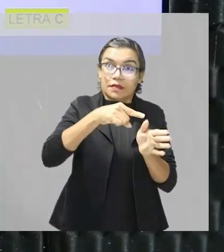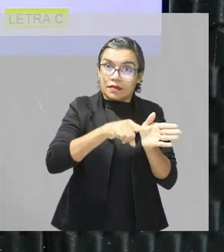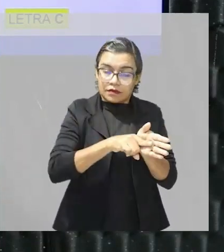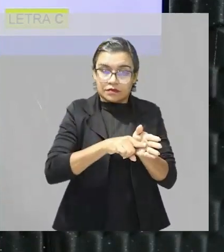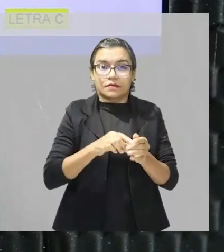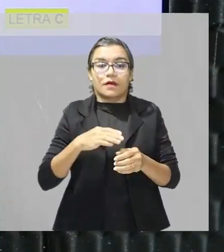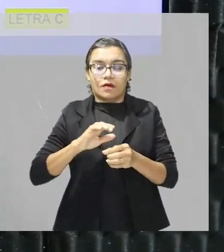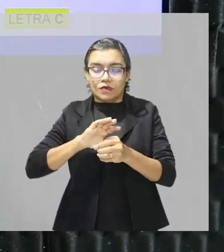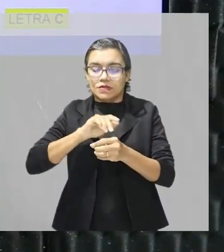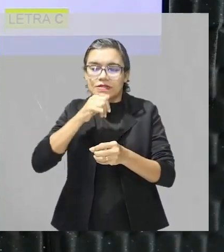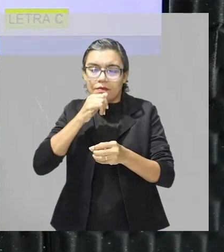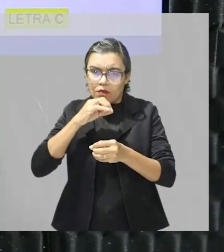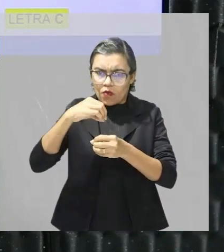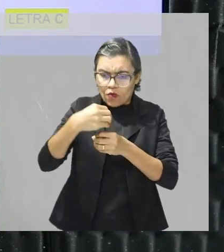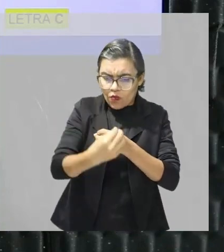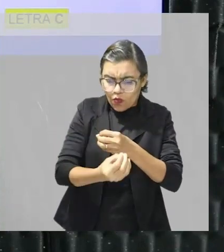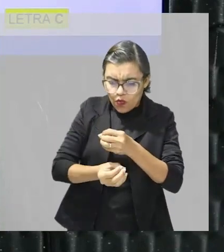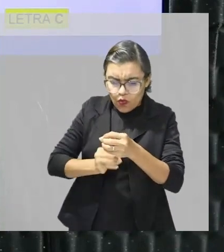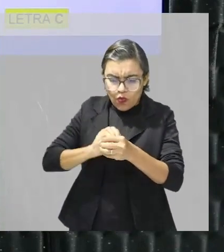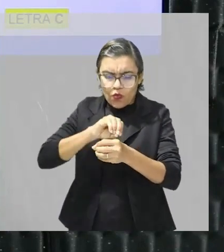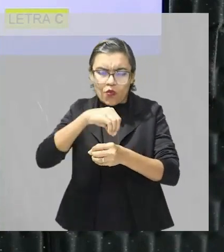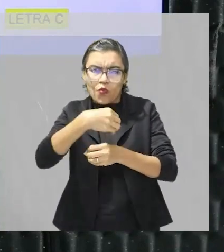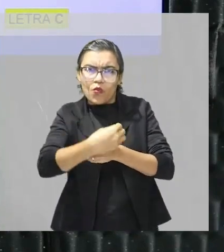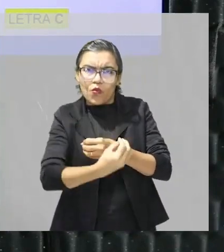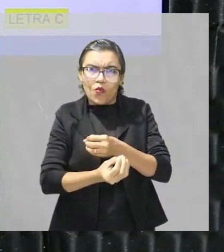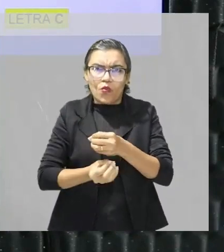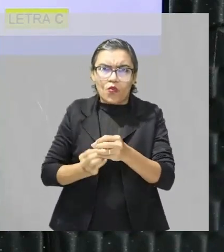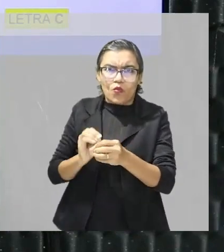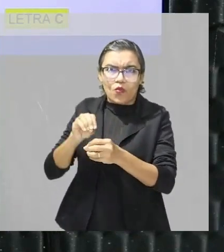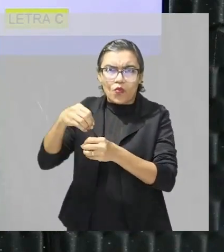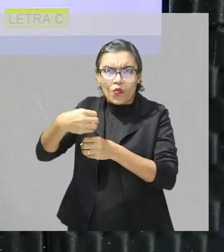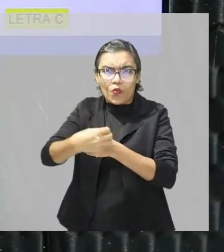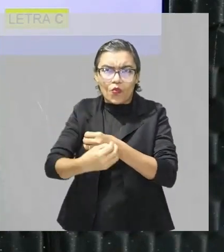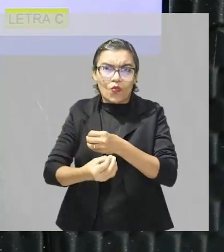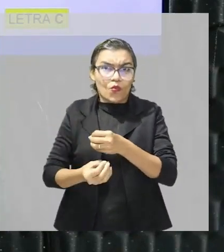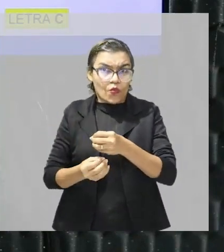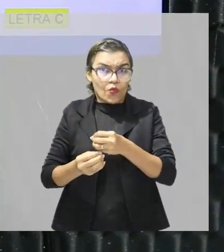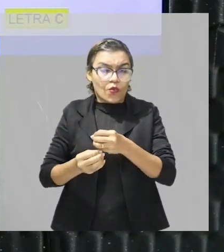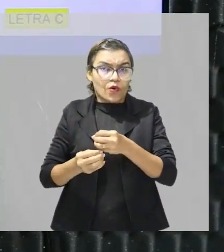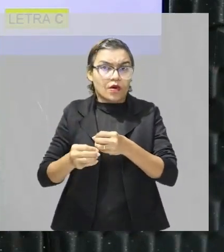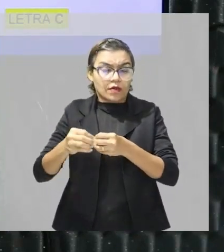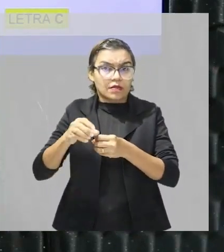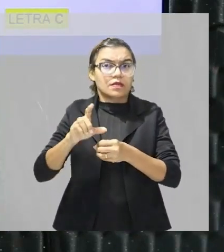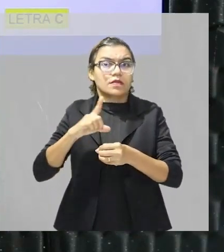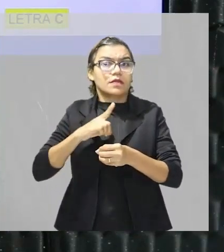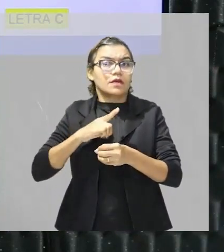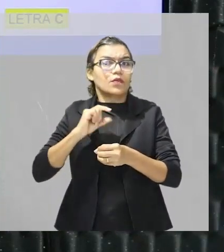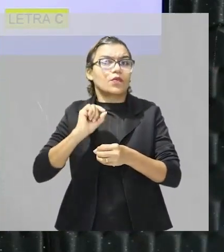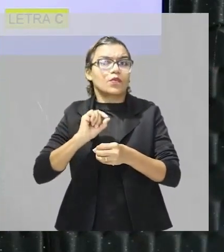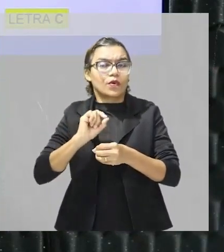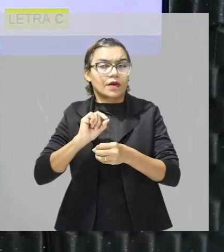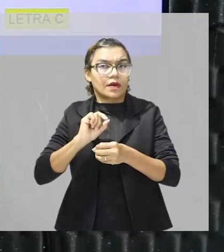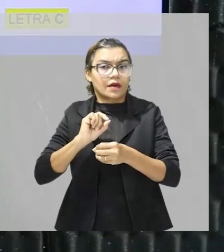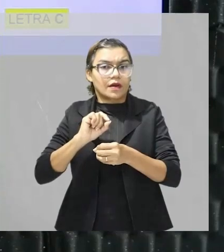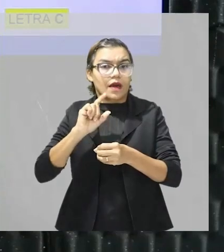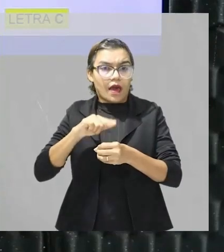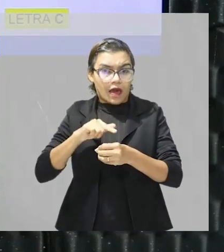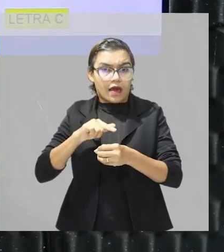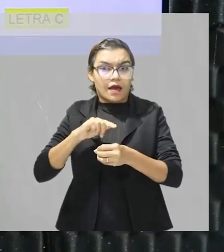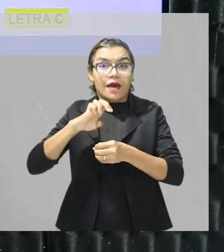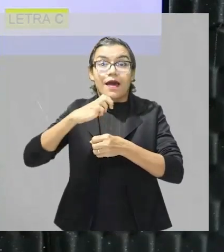orbitando ao redor em torno do núcleo né Nós temos os